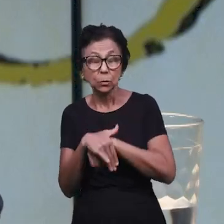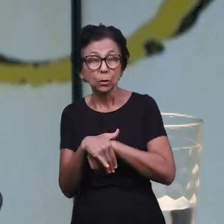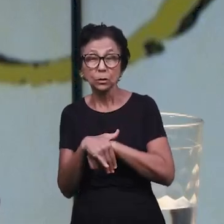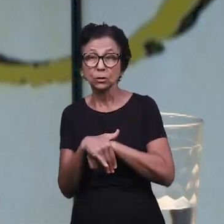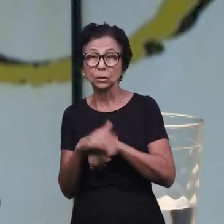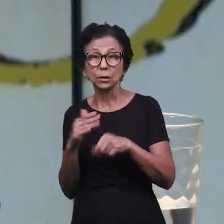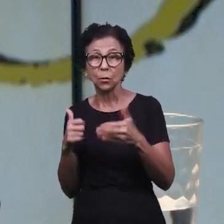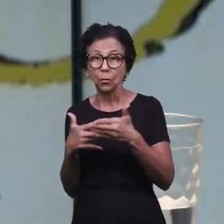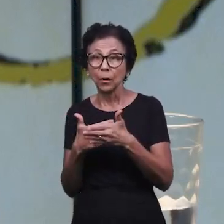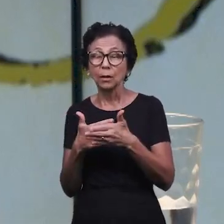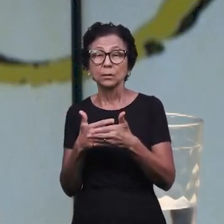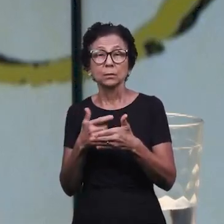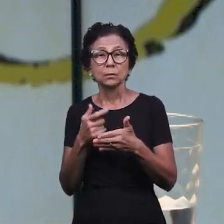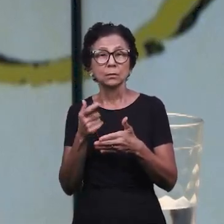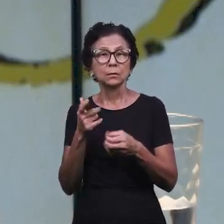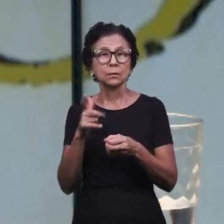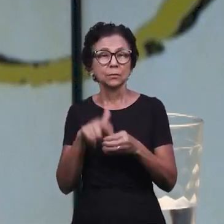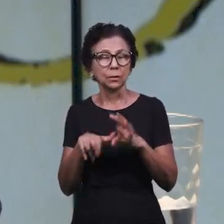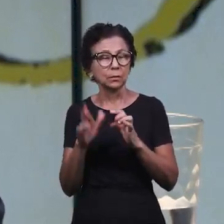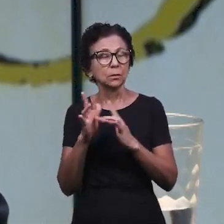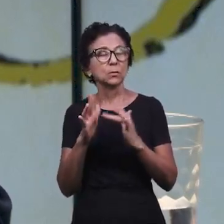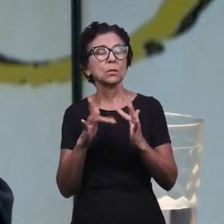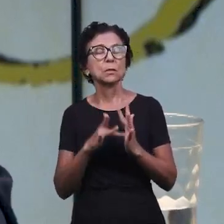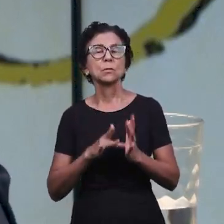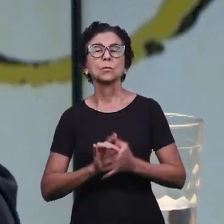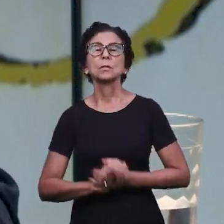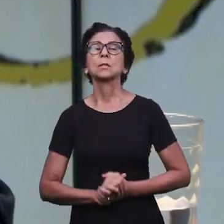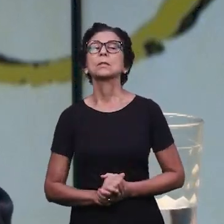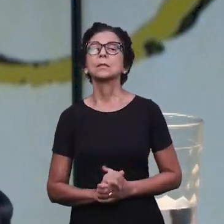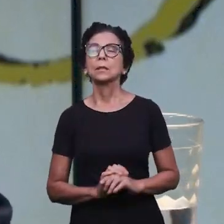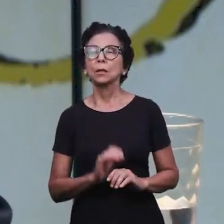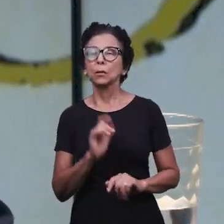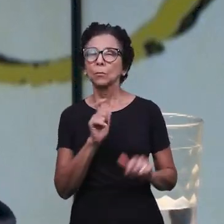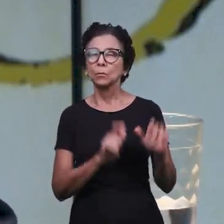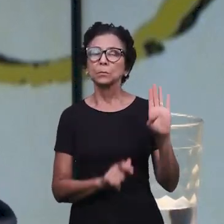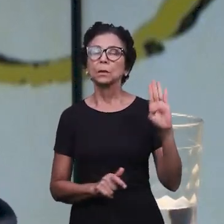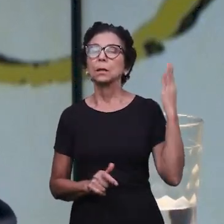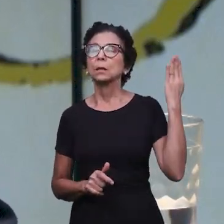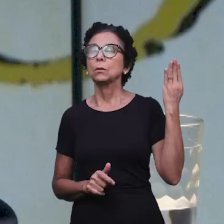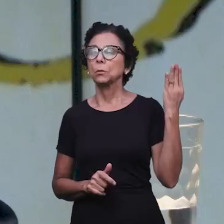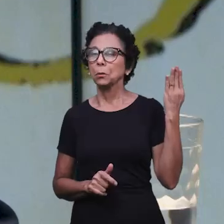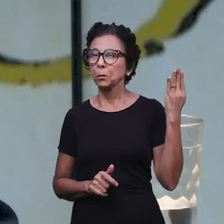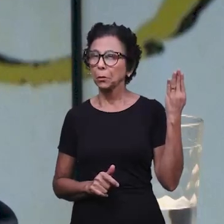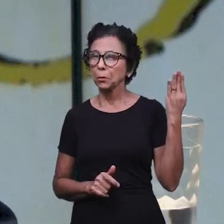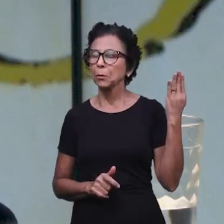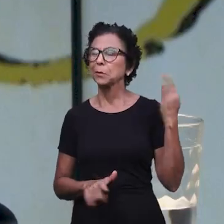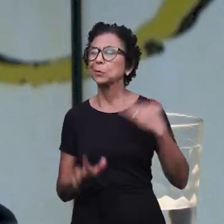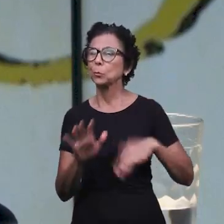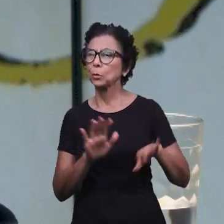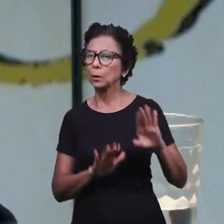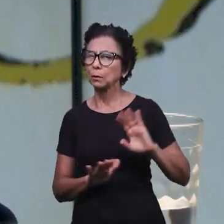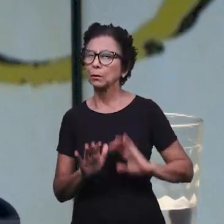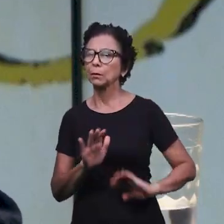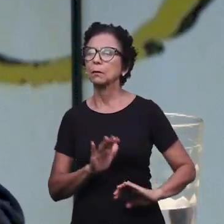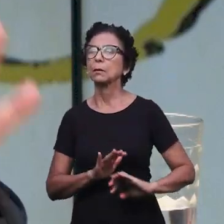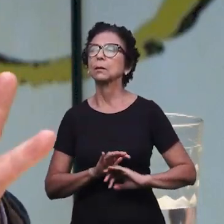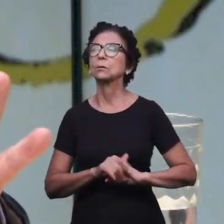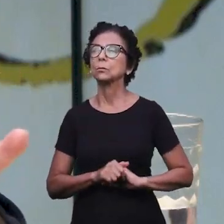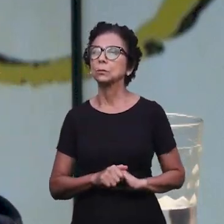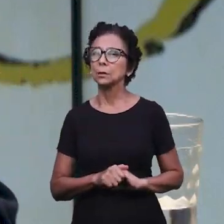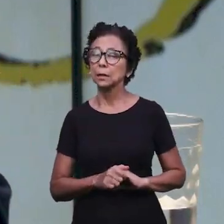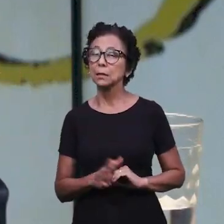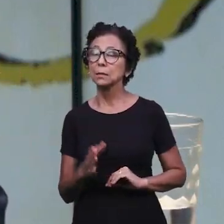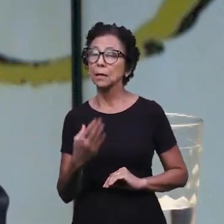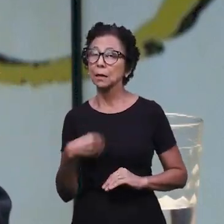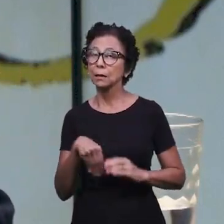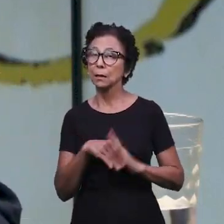são perigosos. Nós temos que ter o cuidado do Senhor, então, tirar isso do nosso meio, né, para nós prosseguirmos, né? Porque mesmo assim,